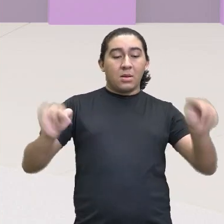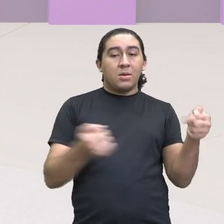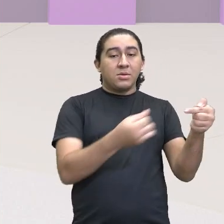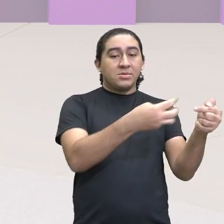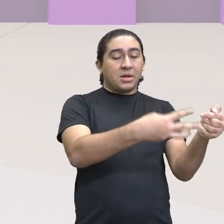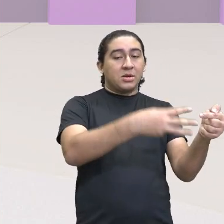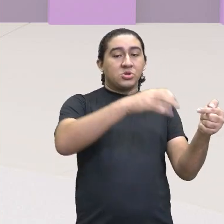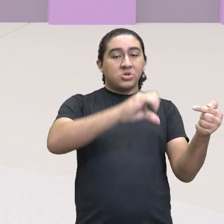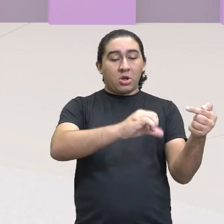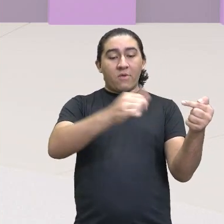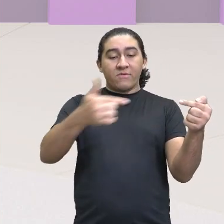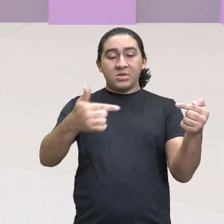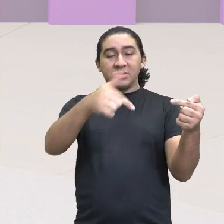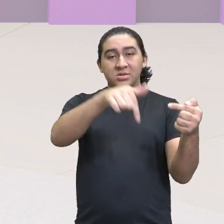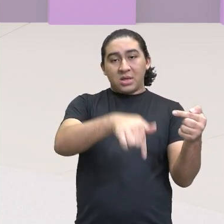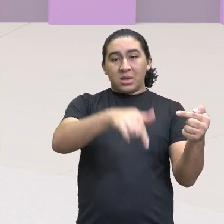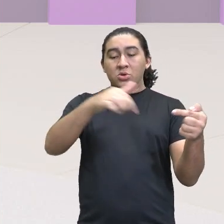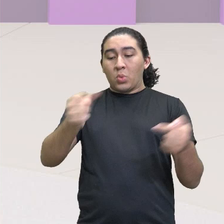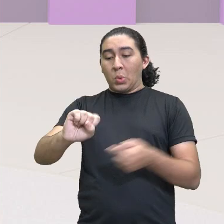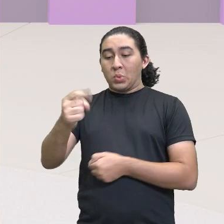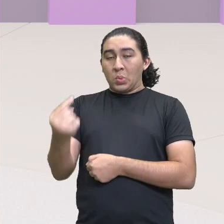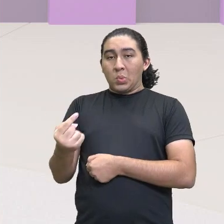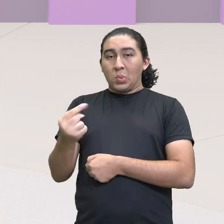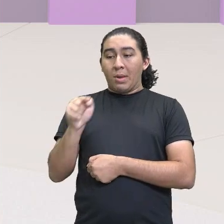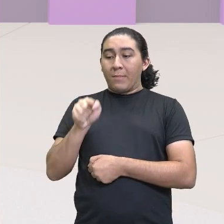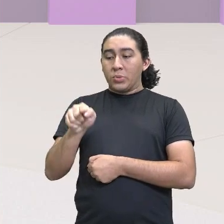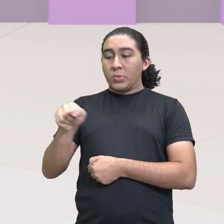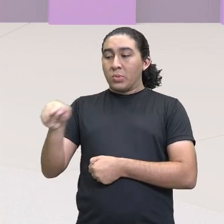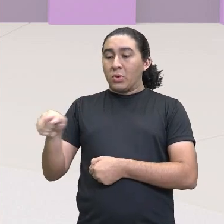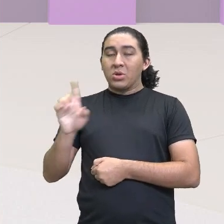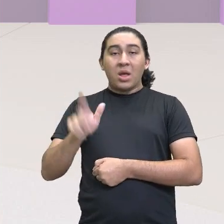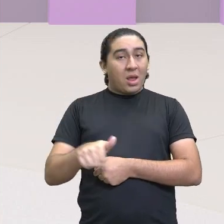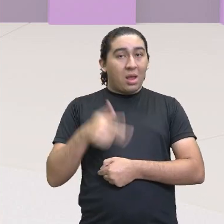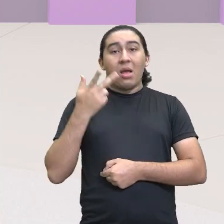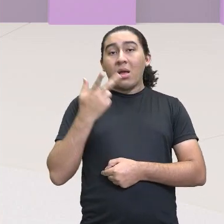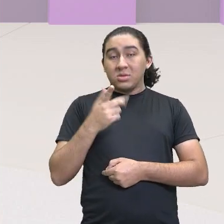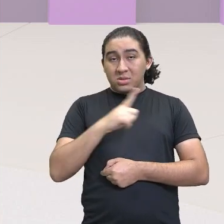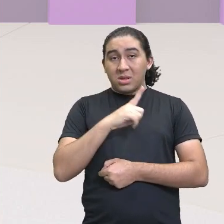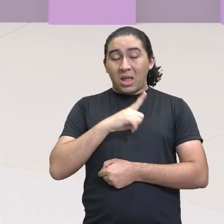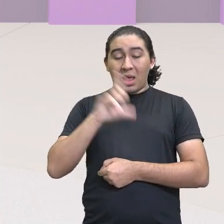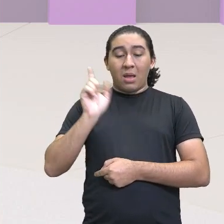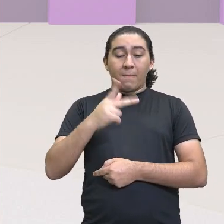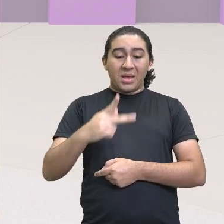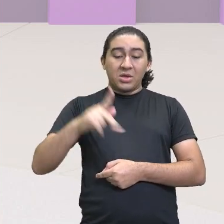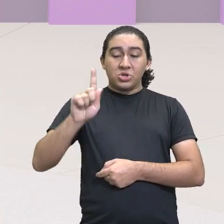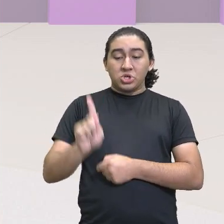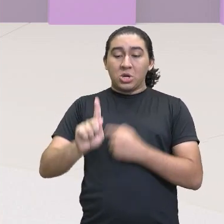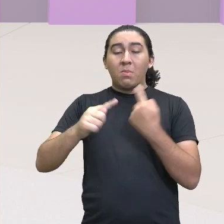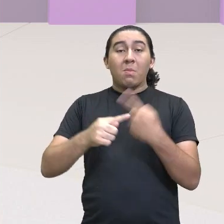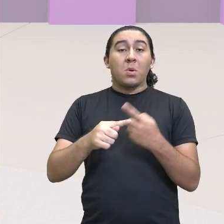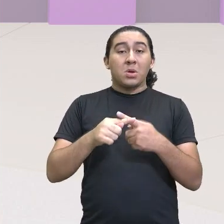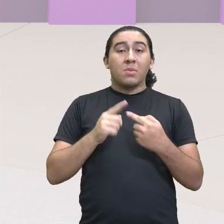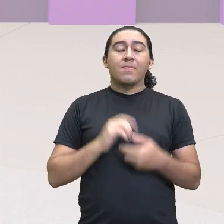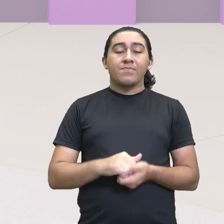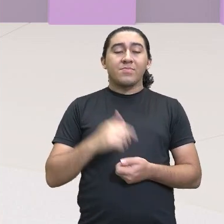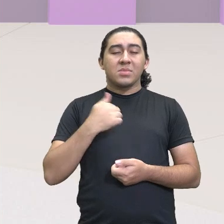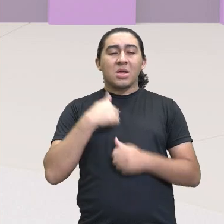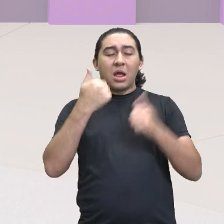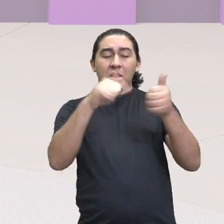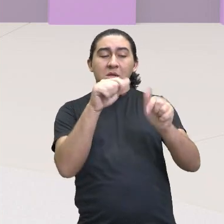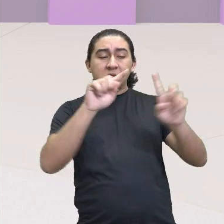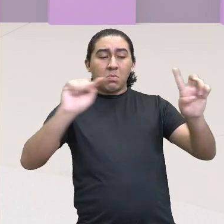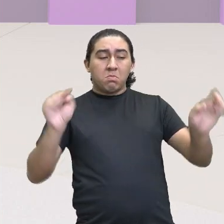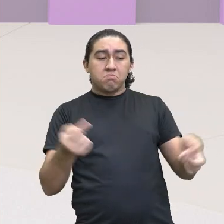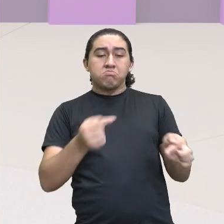3, 9, 27, 81, é uma progressão geométrica, por quê? Porque eu estou verificando